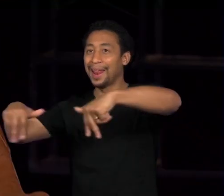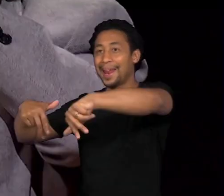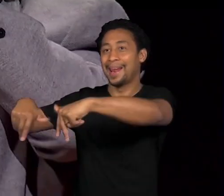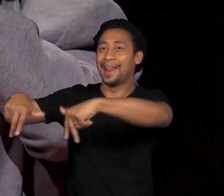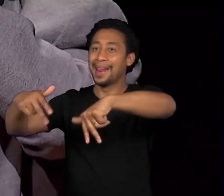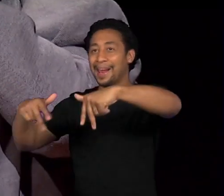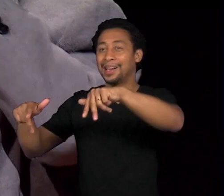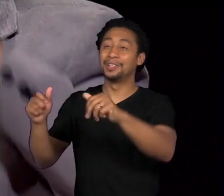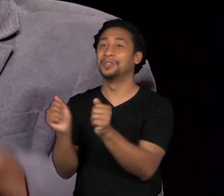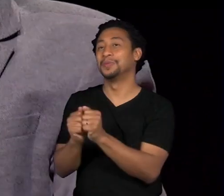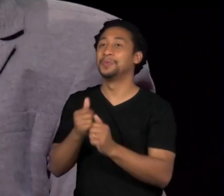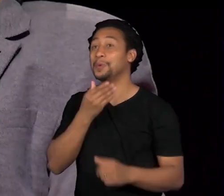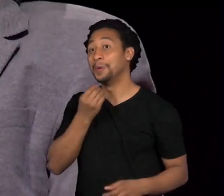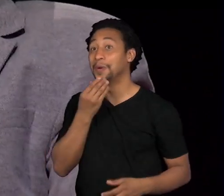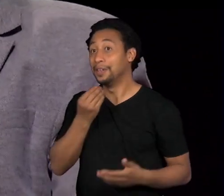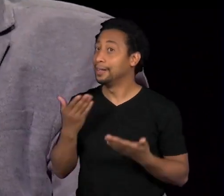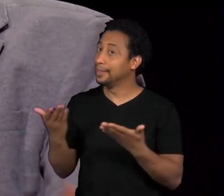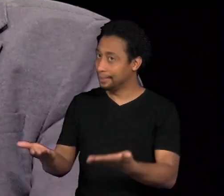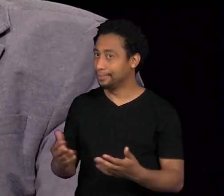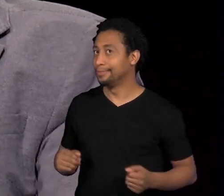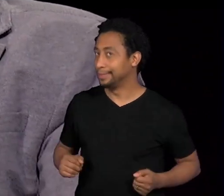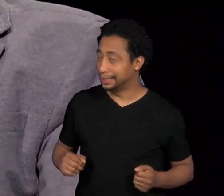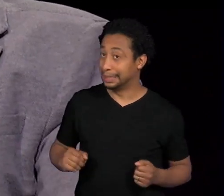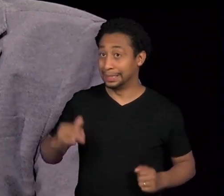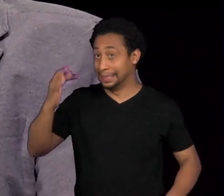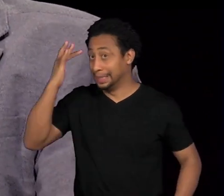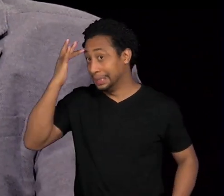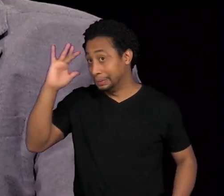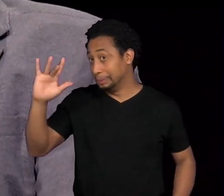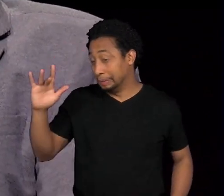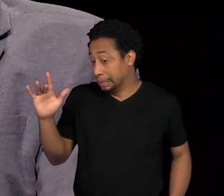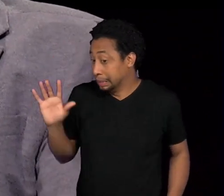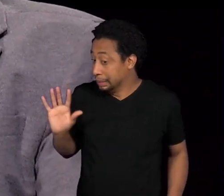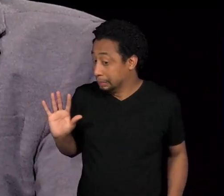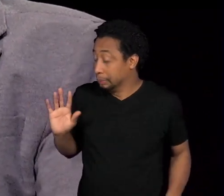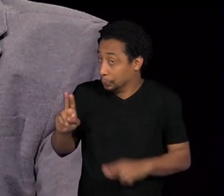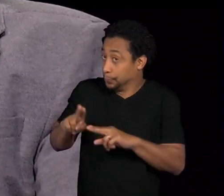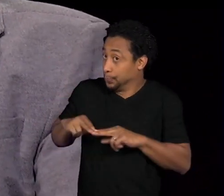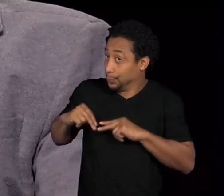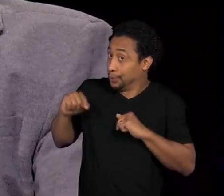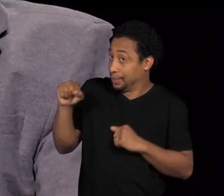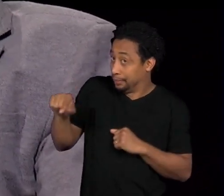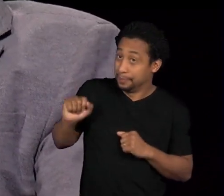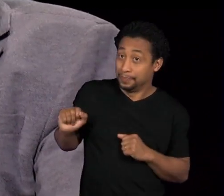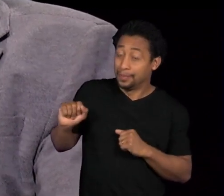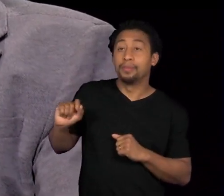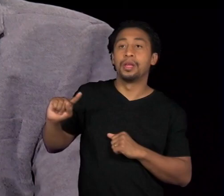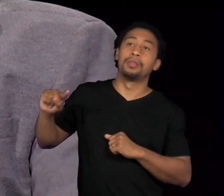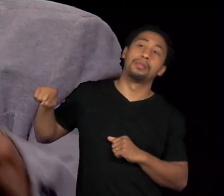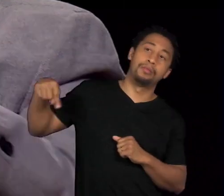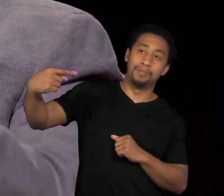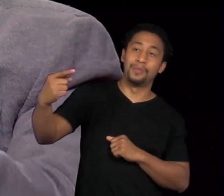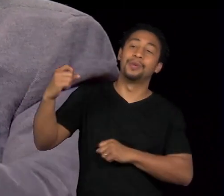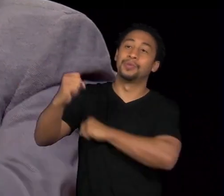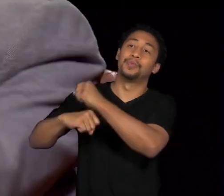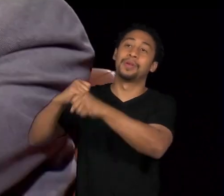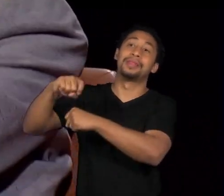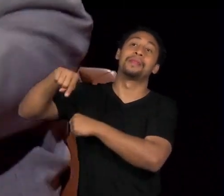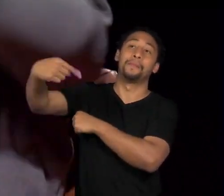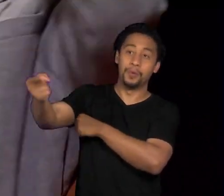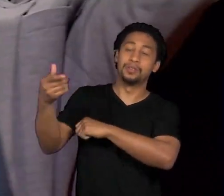dos homens ali né mas olha eu não sei se foi essa razão mas eu sei que quando a gente voltou para o anos voltou nos anos seguintes para ir paraa